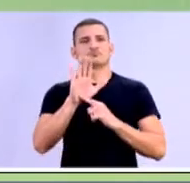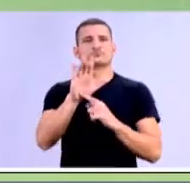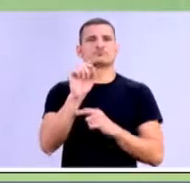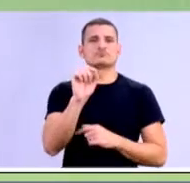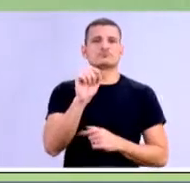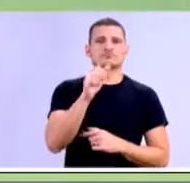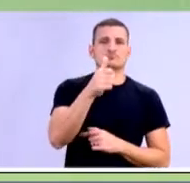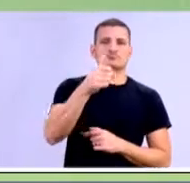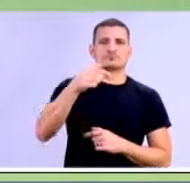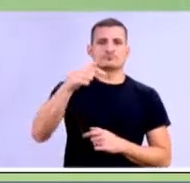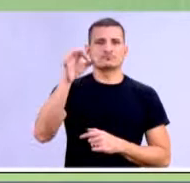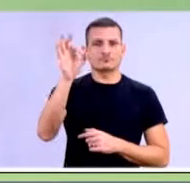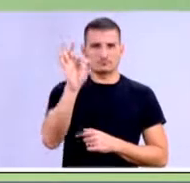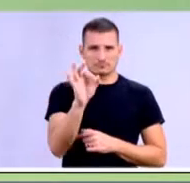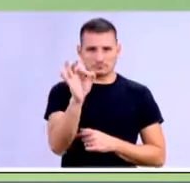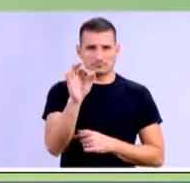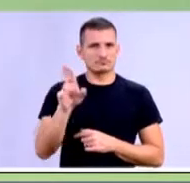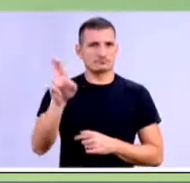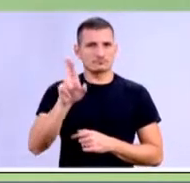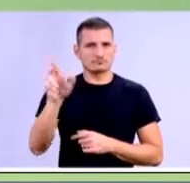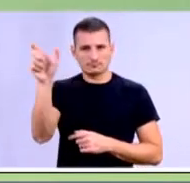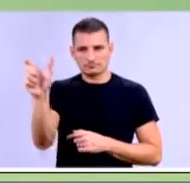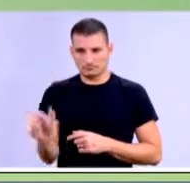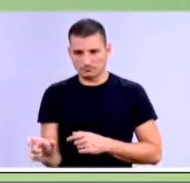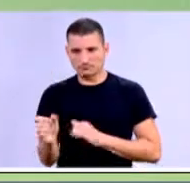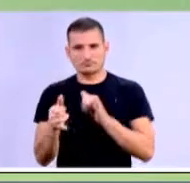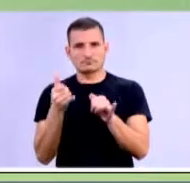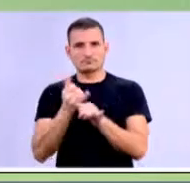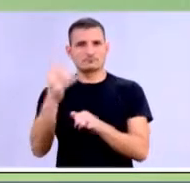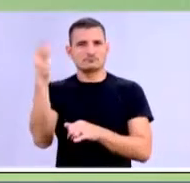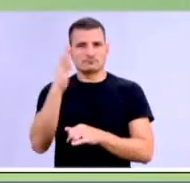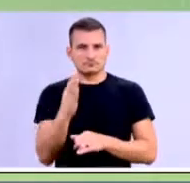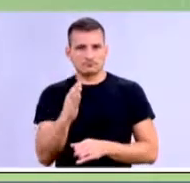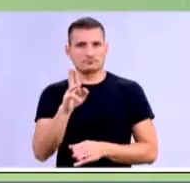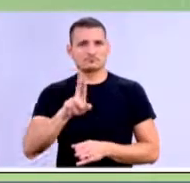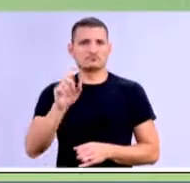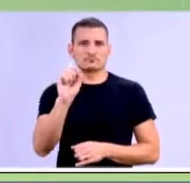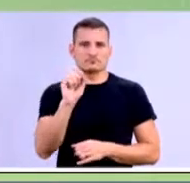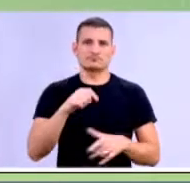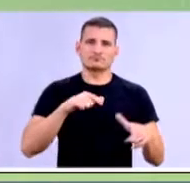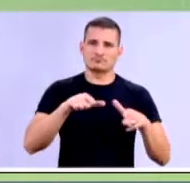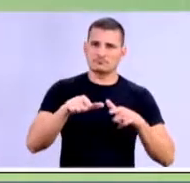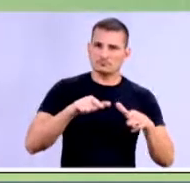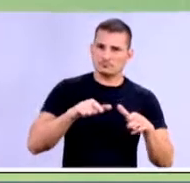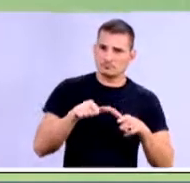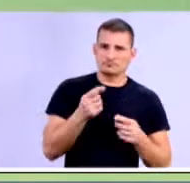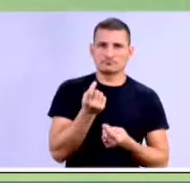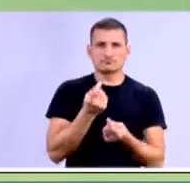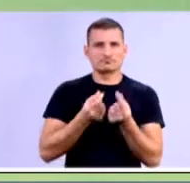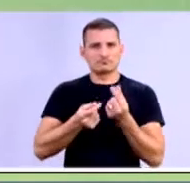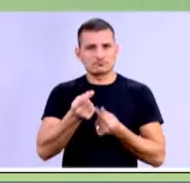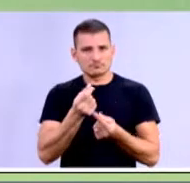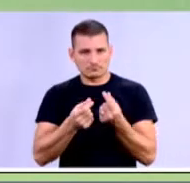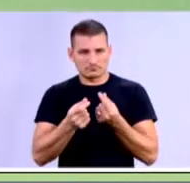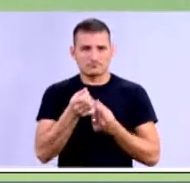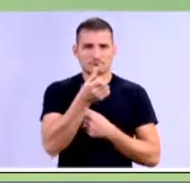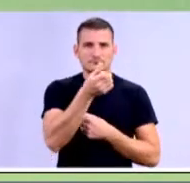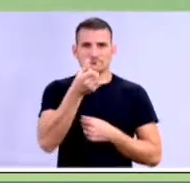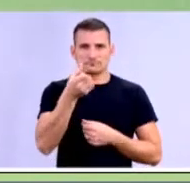dos usuários da internet no Brasil utilizam para serviços financeiros,